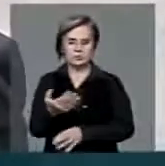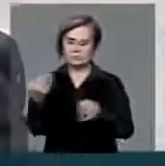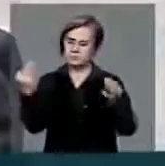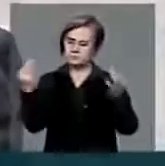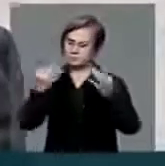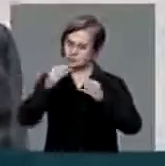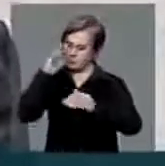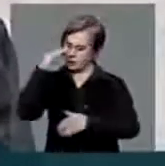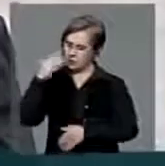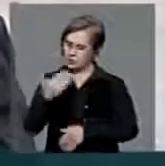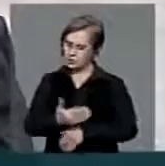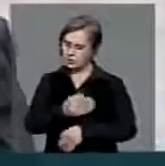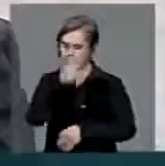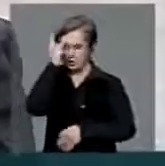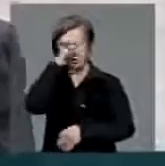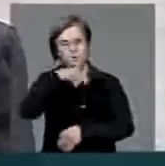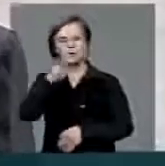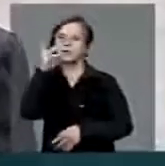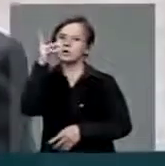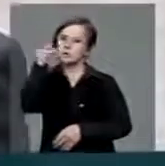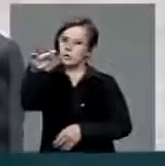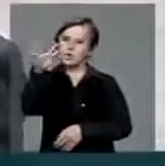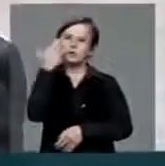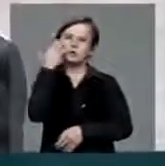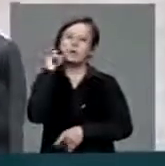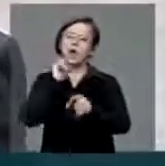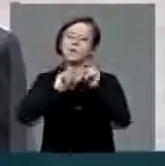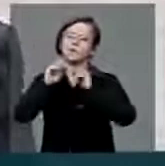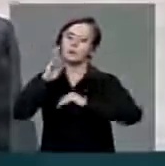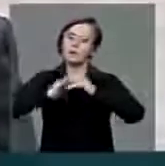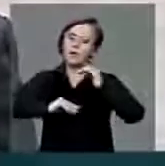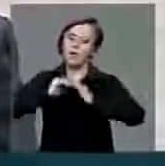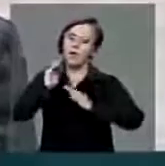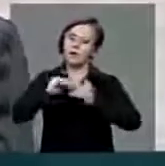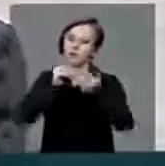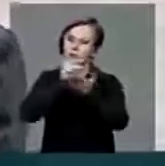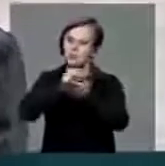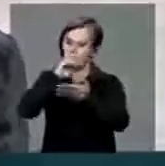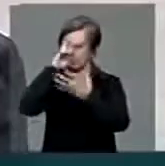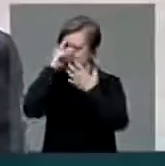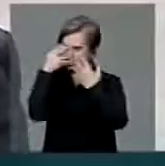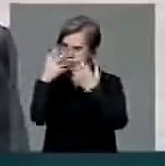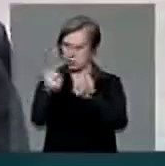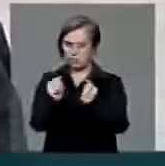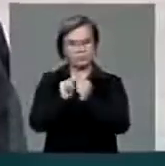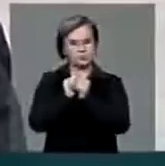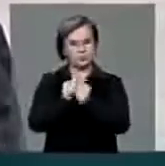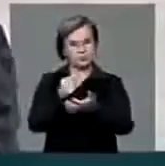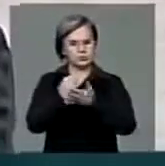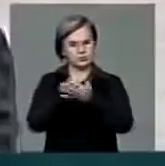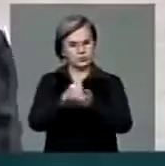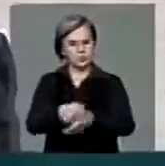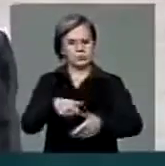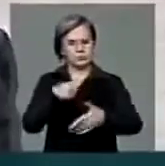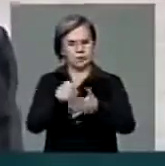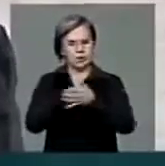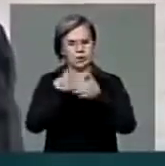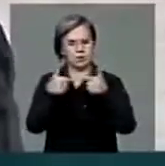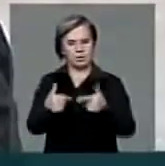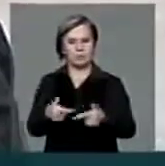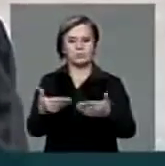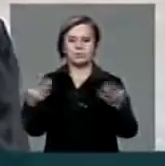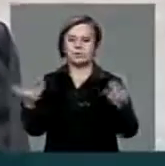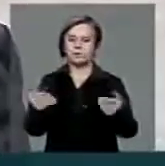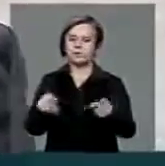digna daquele que sabe o que é ser um profissional. Vossa Excelência encabeçou esta luta, contando com o nosso apoio. E por fim, a